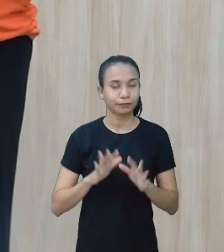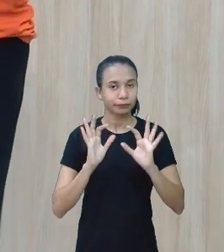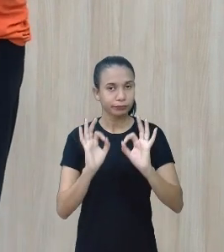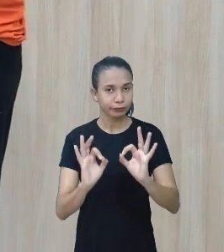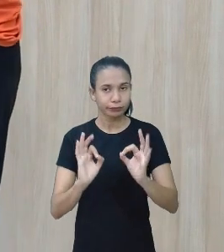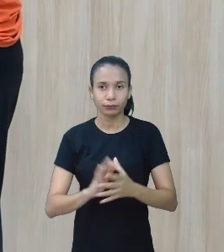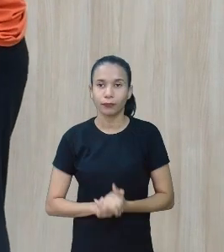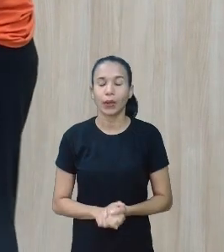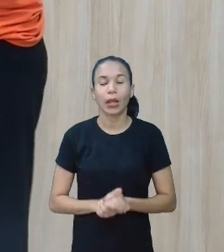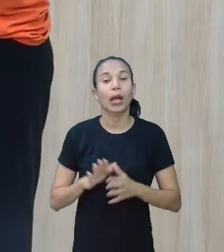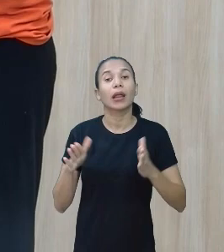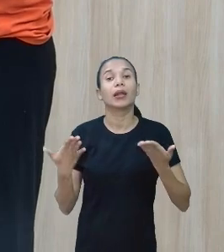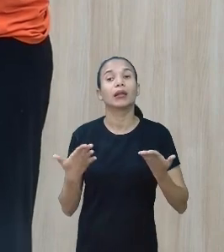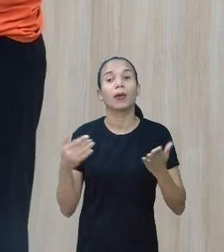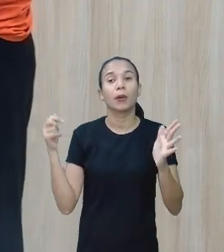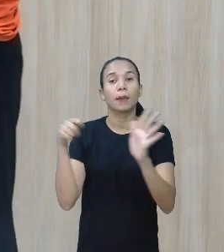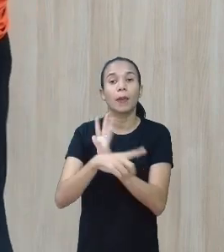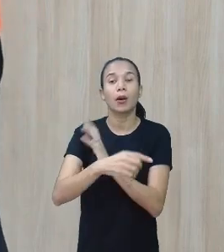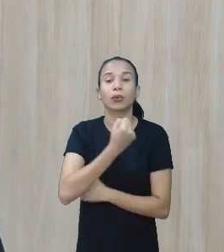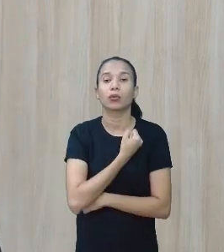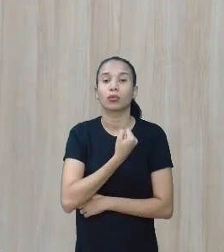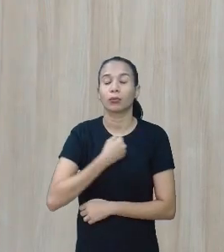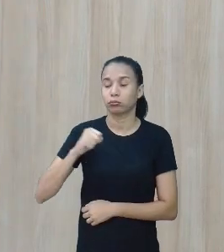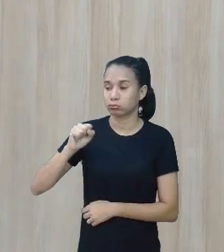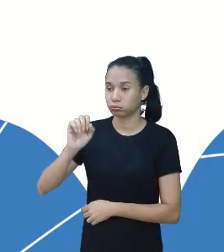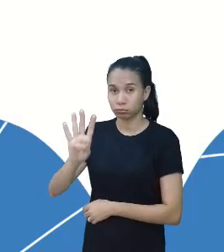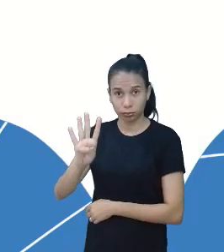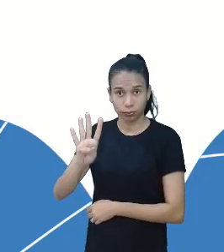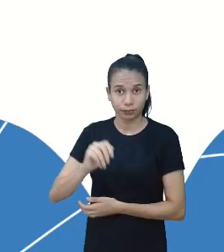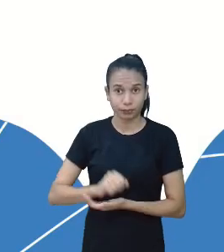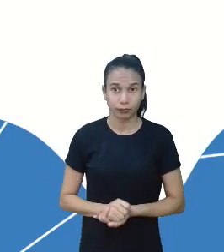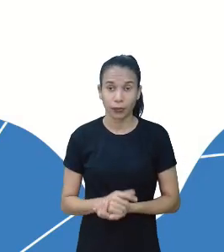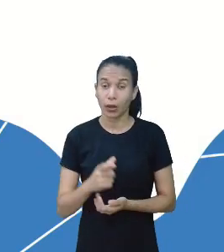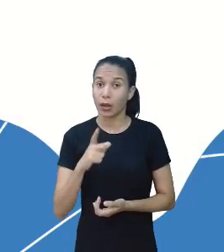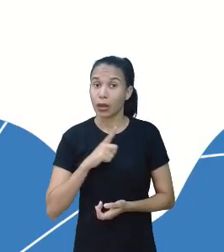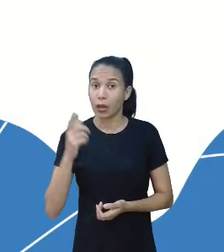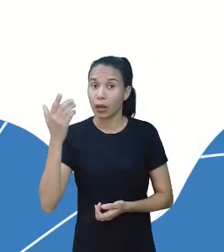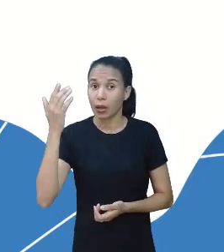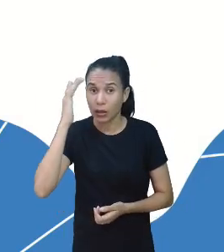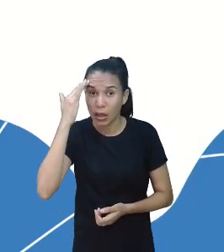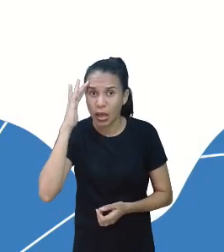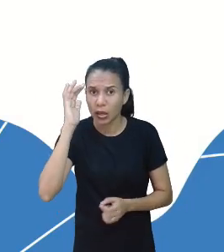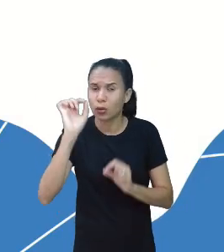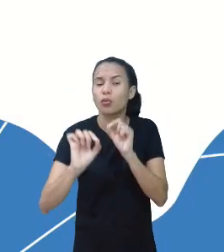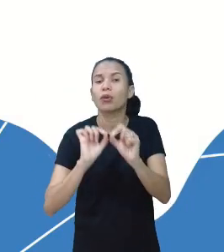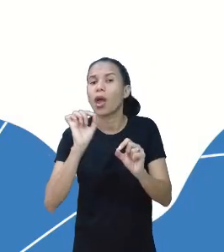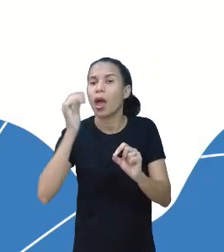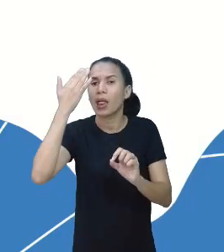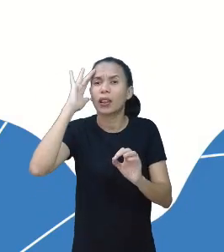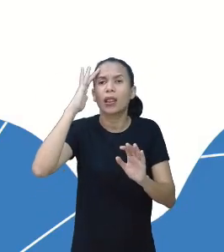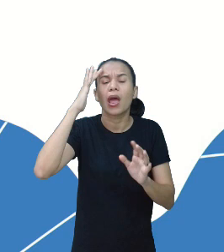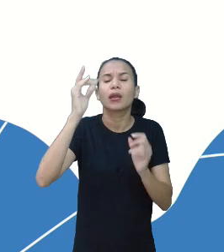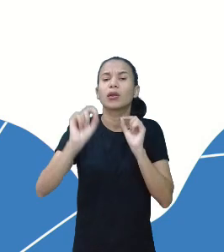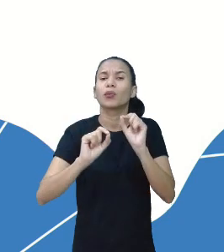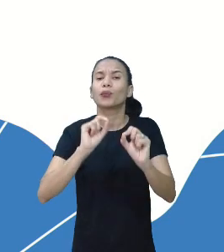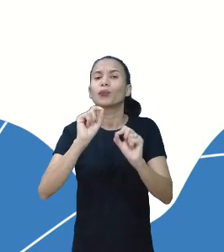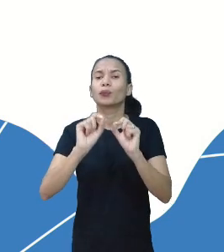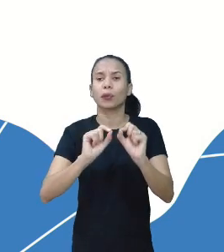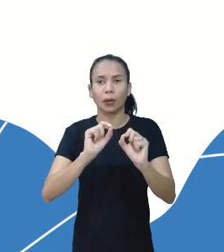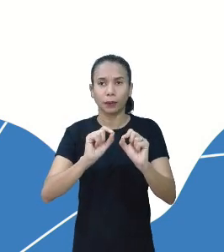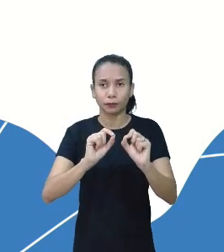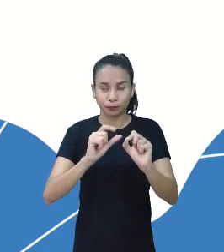certo? Então, questão número 4. Infere-se, ou seja, subentende-se,